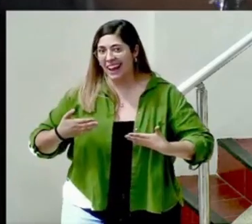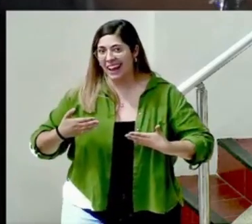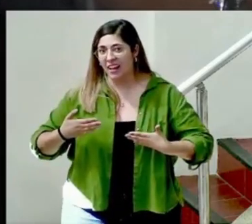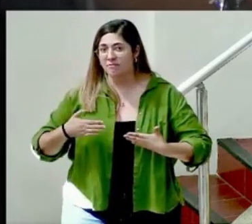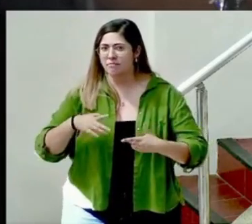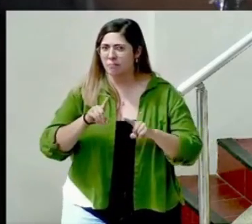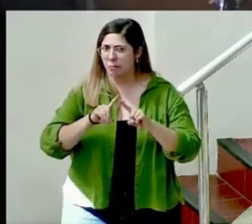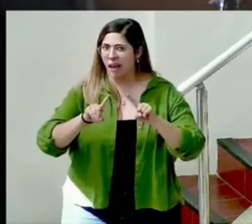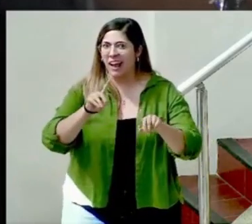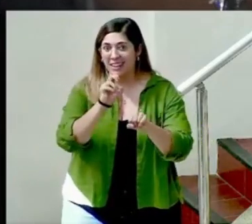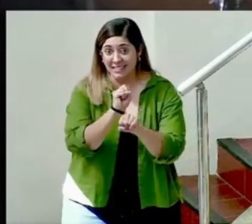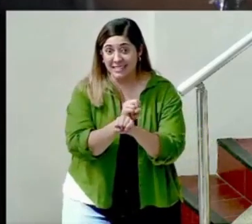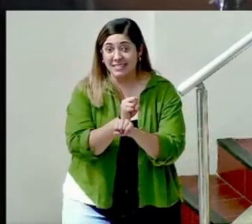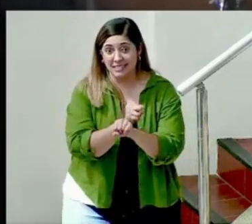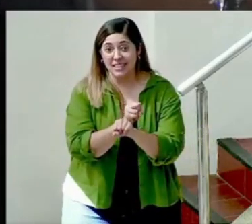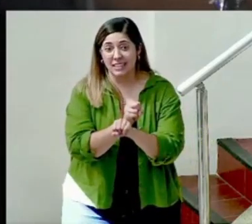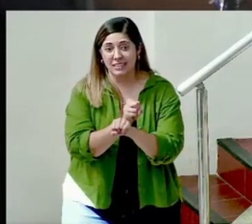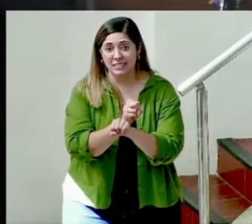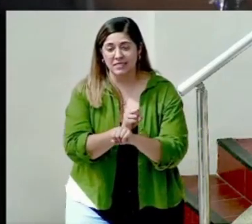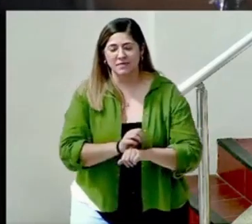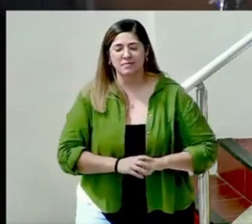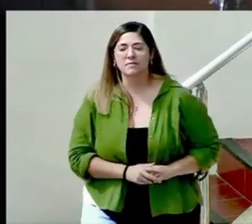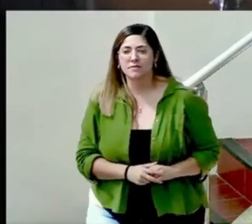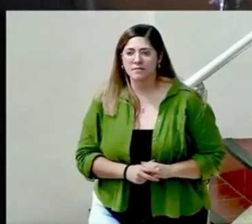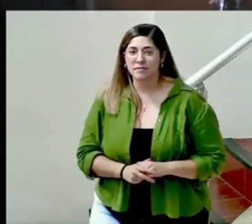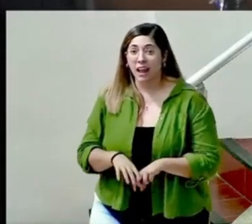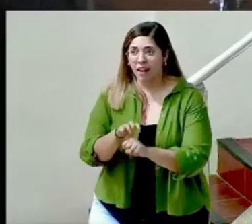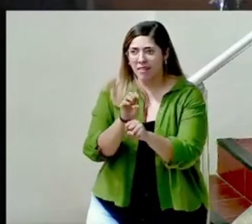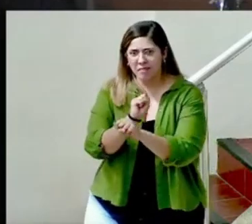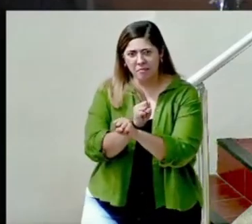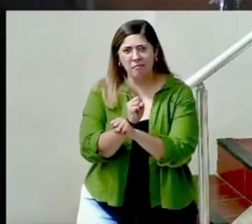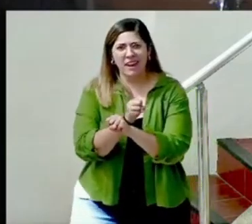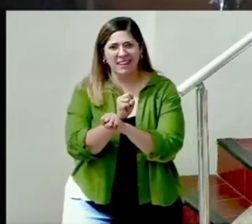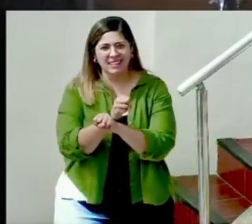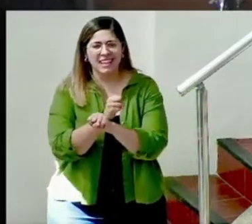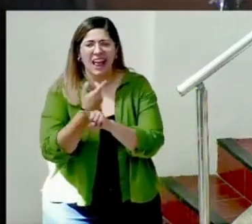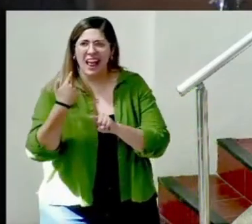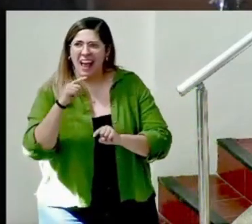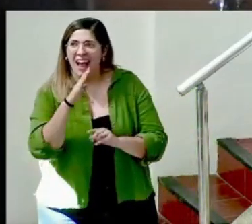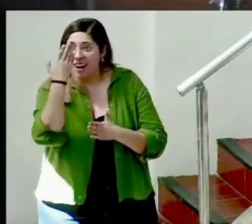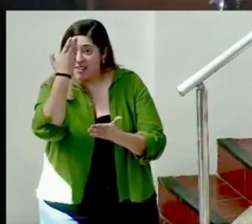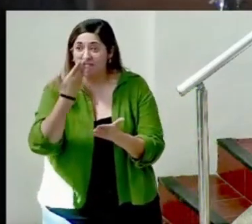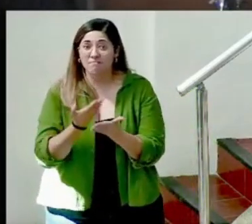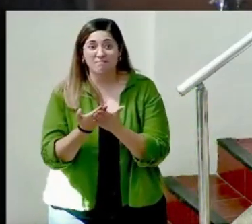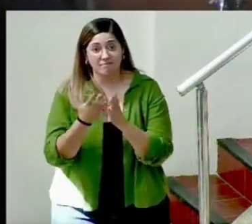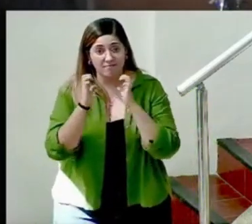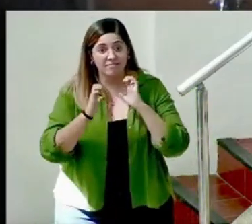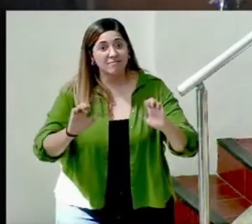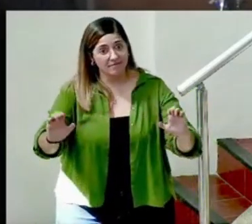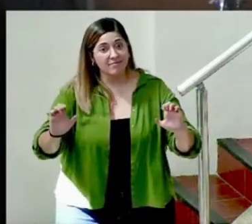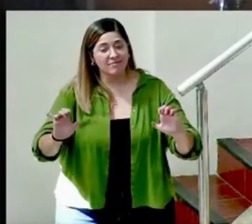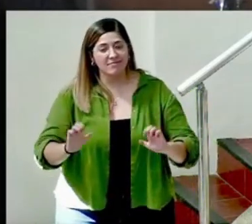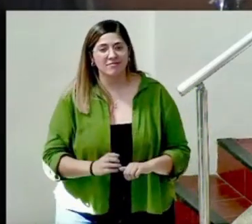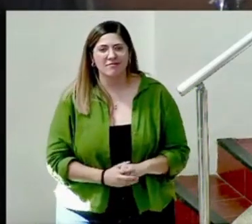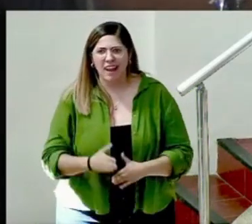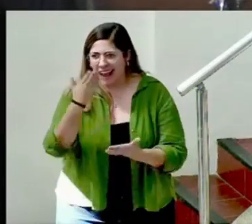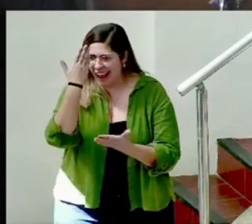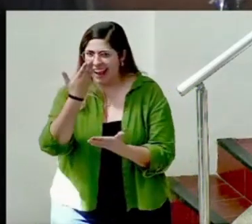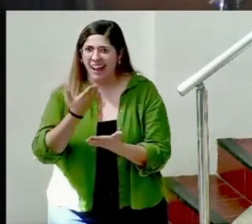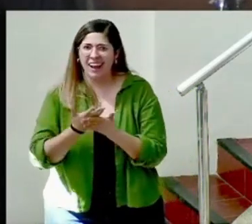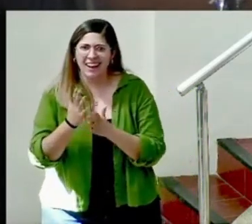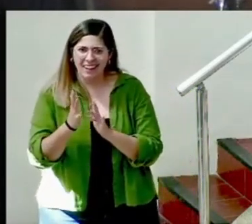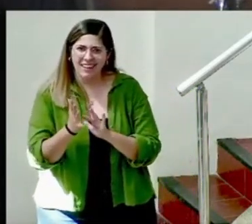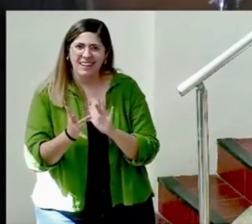esperança, se você está nessa condição. E a esperança é: creia no Evangelho. Creia em Jesus